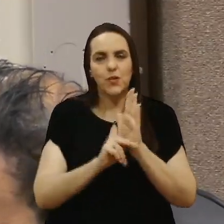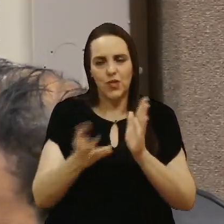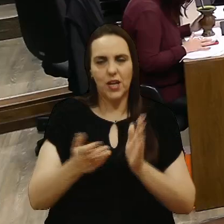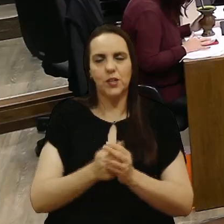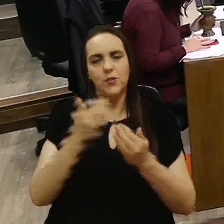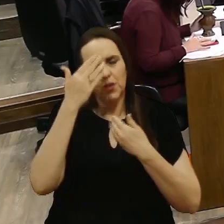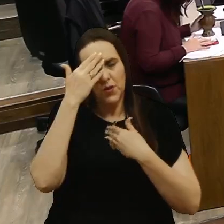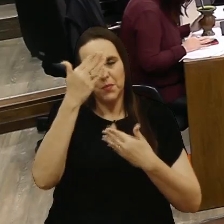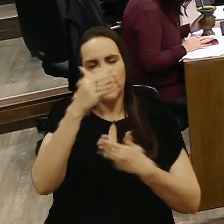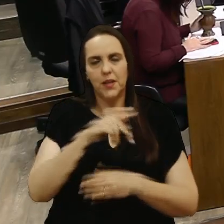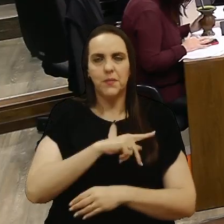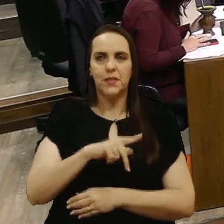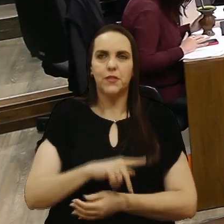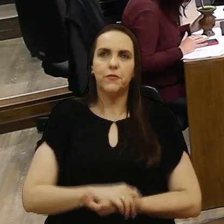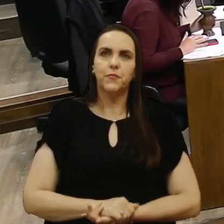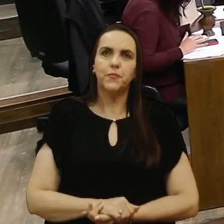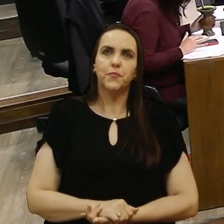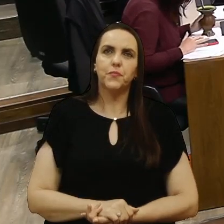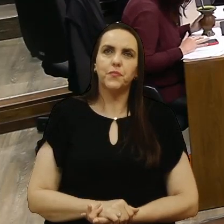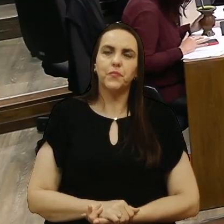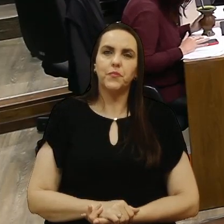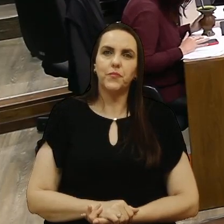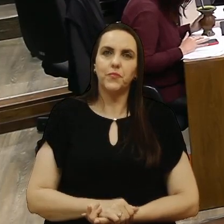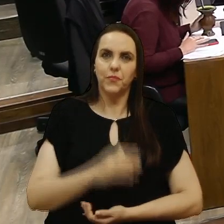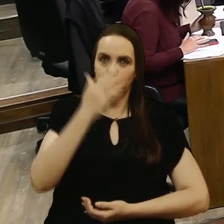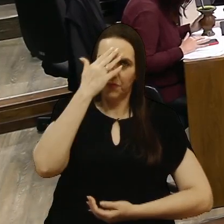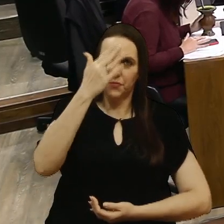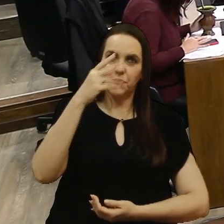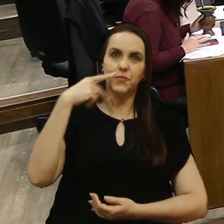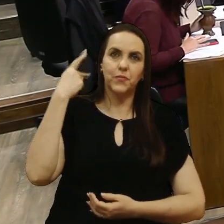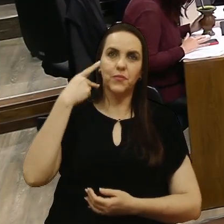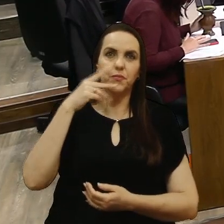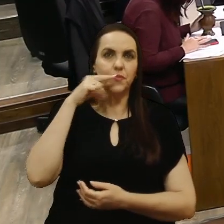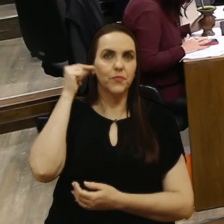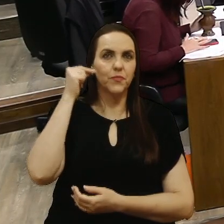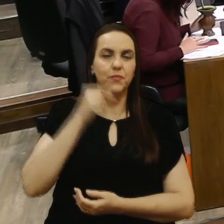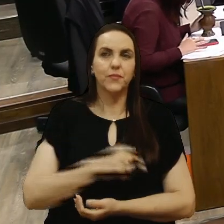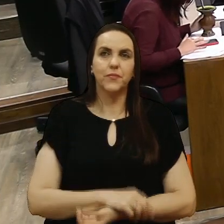presidente. O vereador Aldonei Machado.